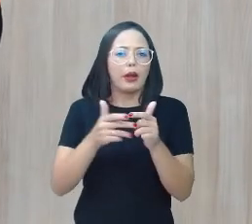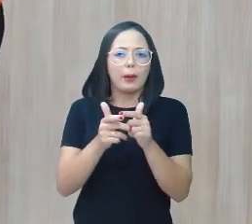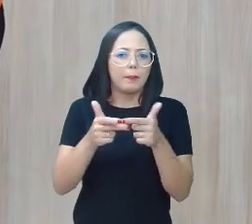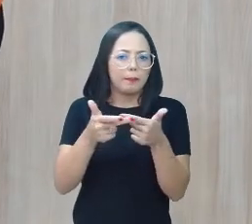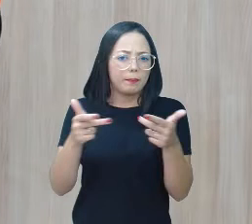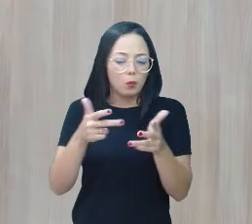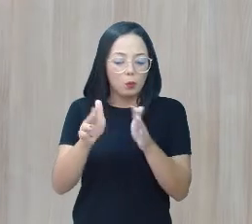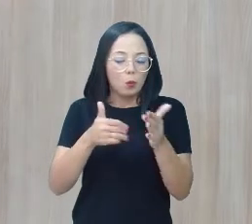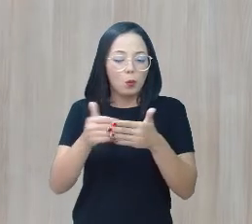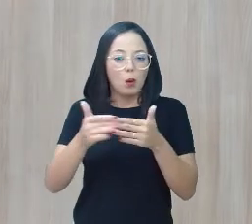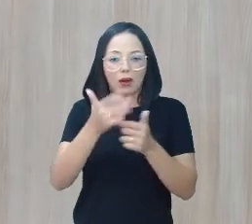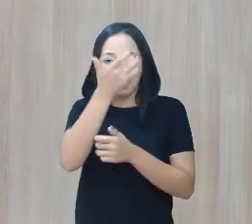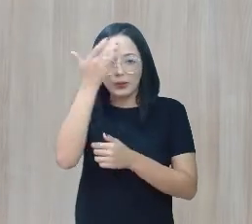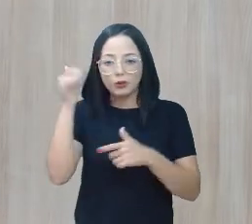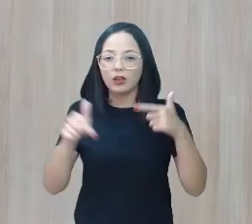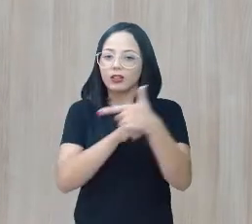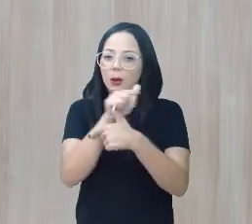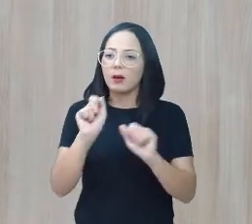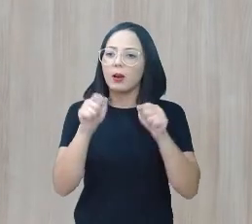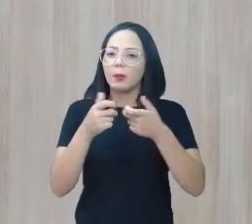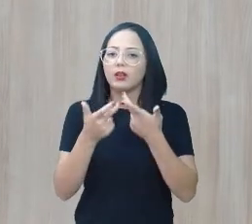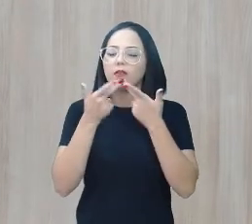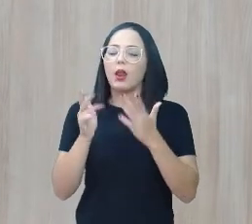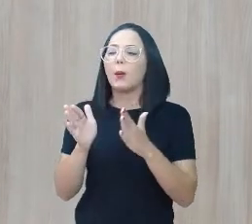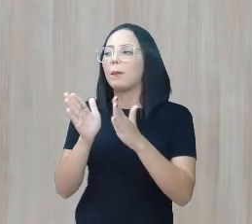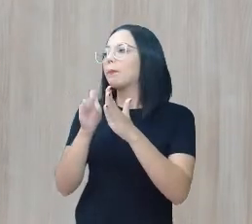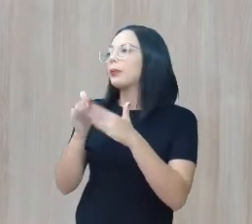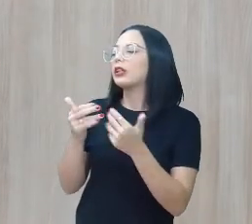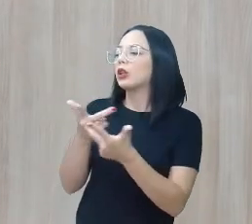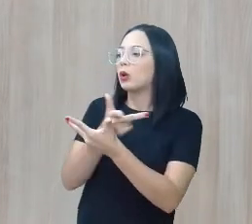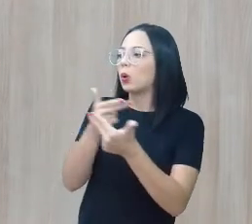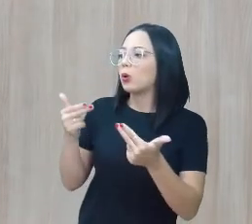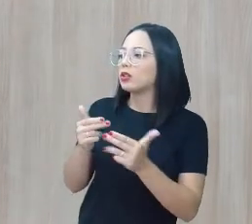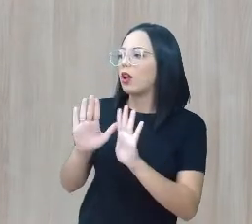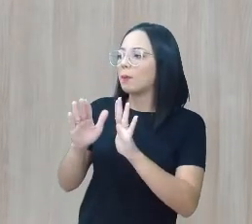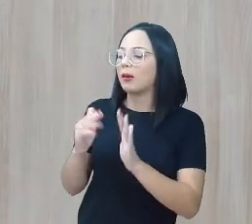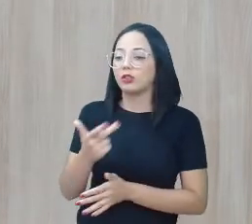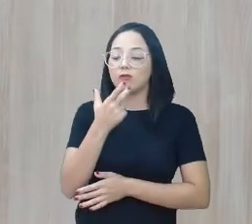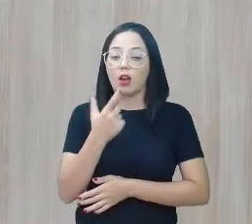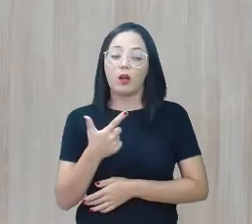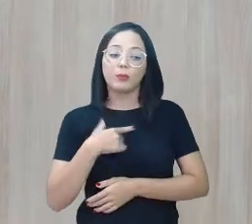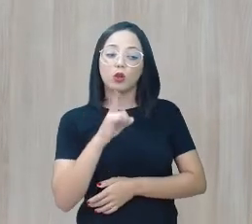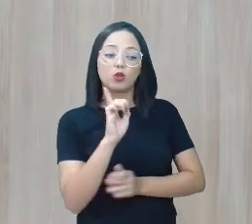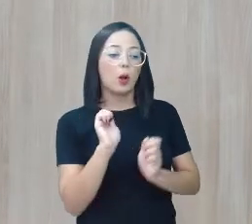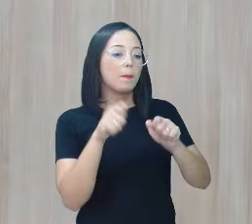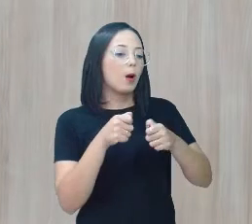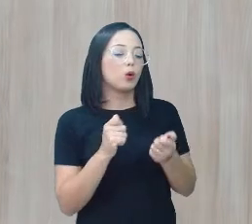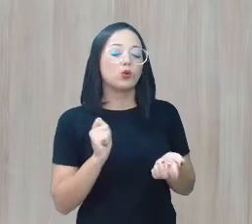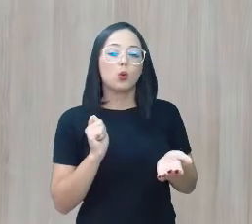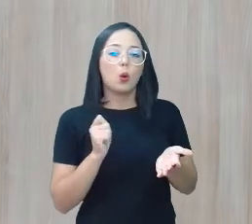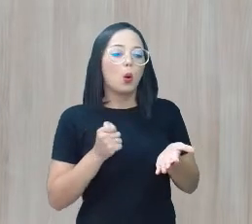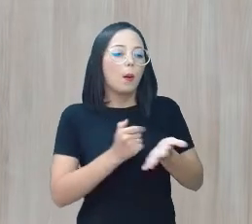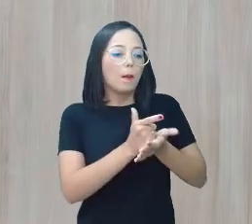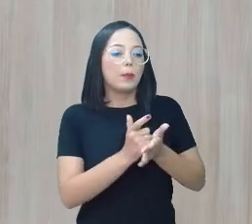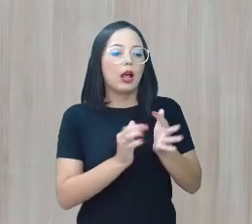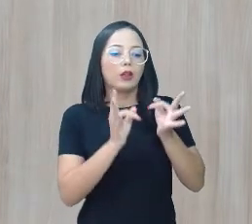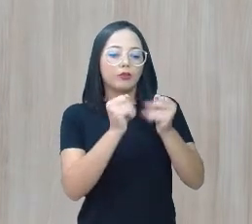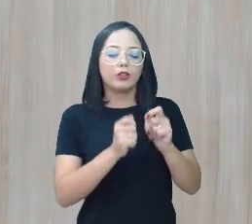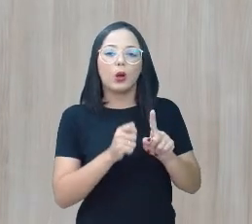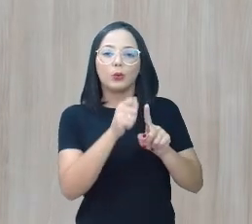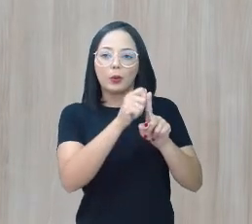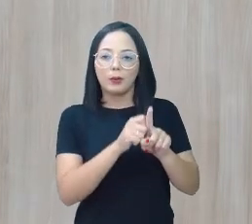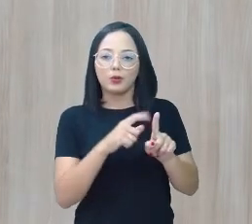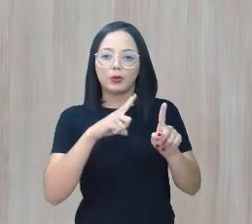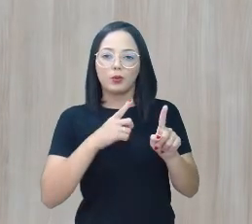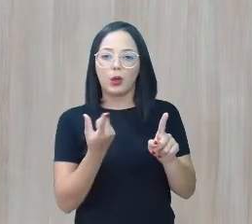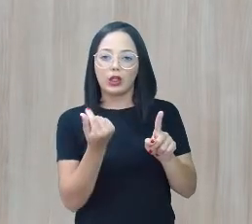é, que trabalha e pode falar, você pedir aí alguma coisa, e aí ela dizer assim, olha, eu só vou poder comprar no final do mês, quando